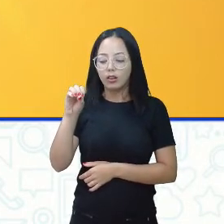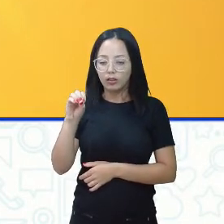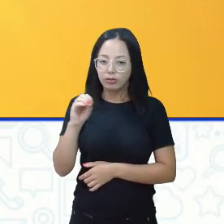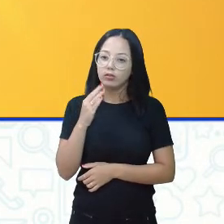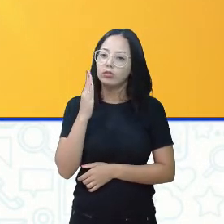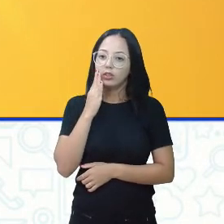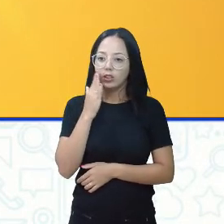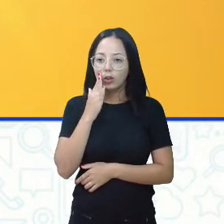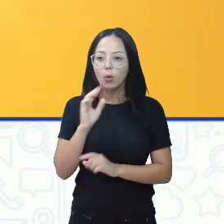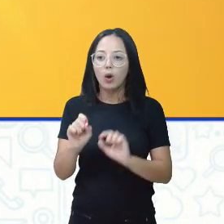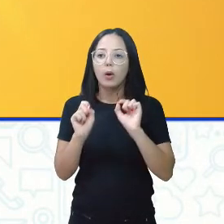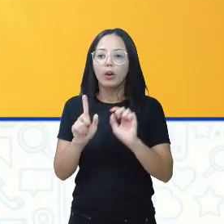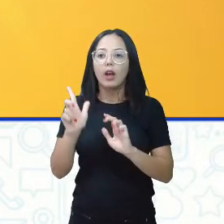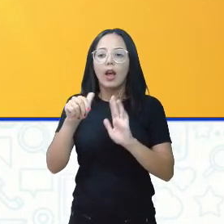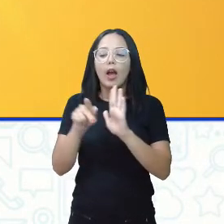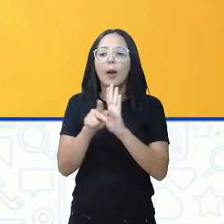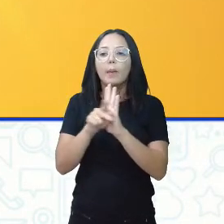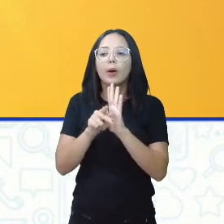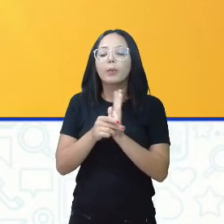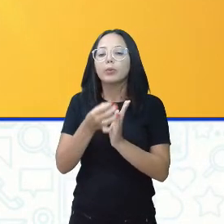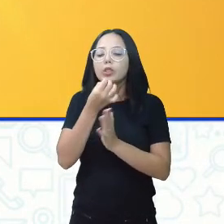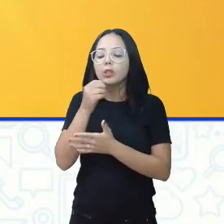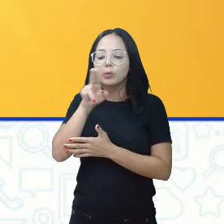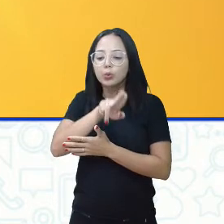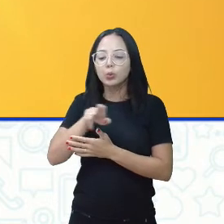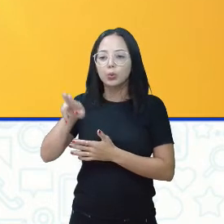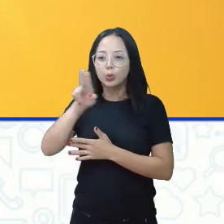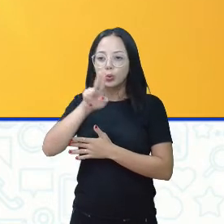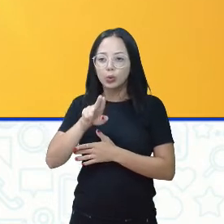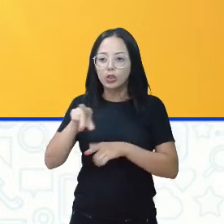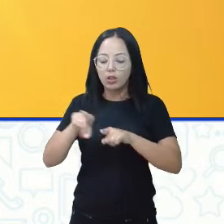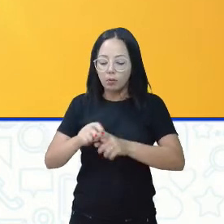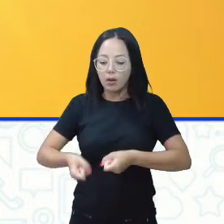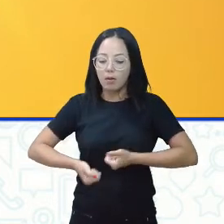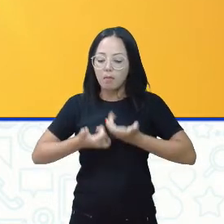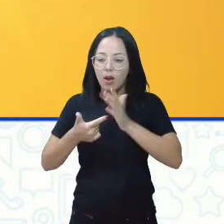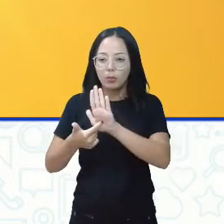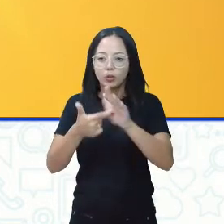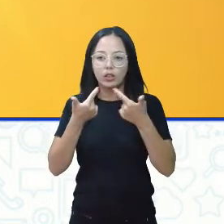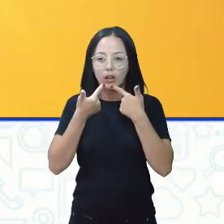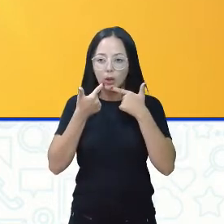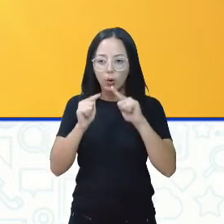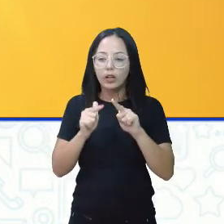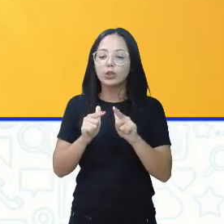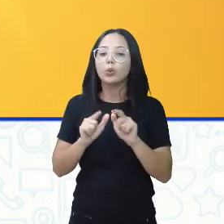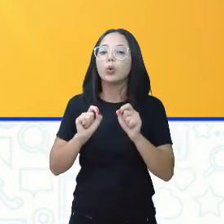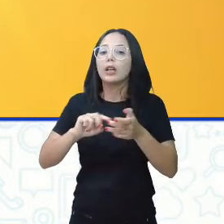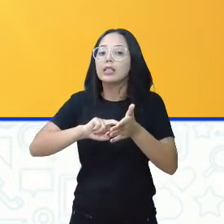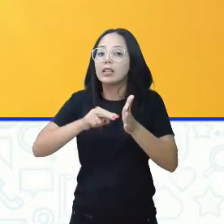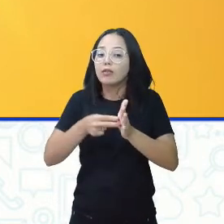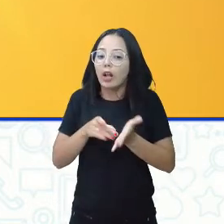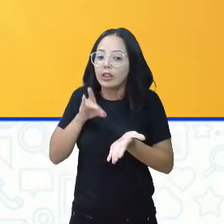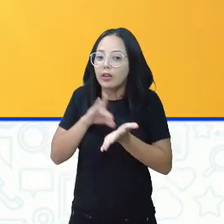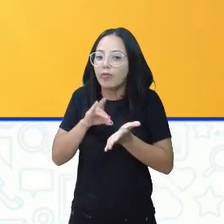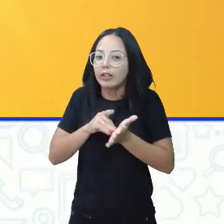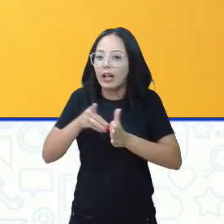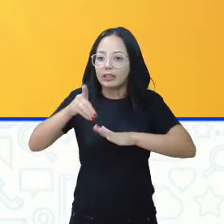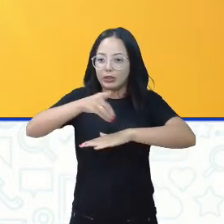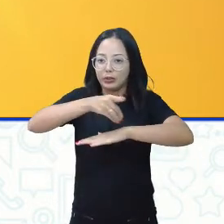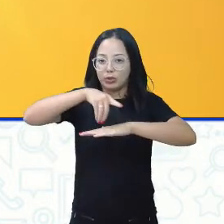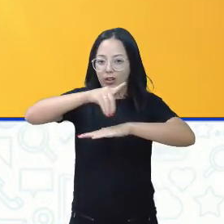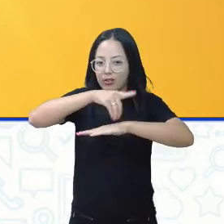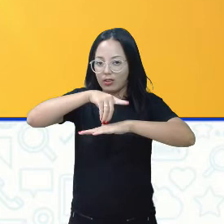A denotação é a forma de uso e manifestação da linguagem, esse é o sentido literal,